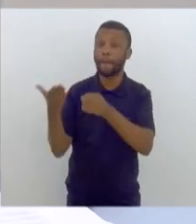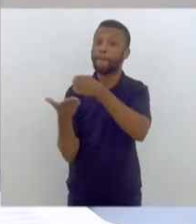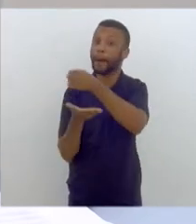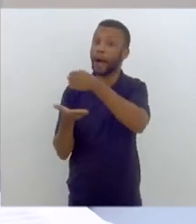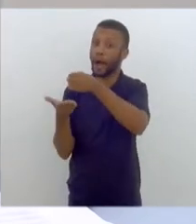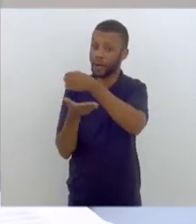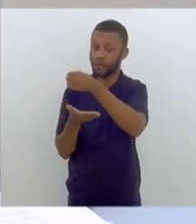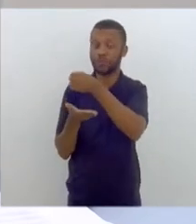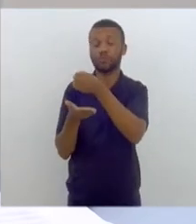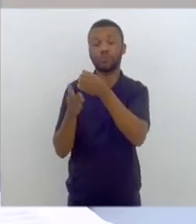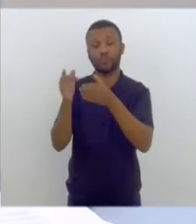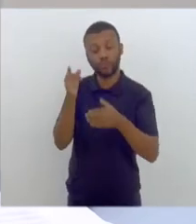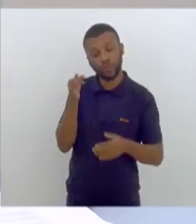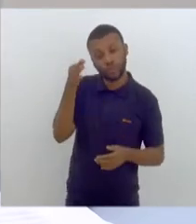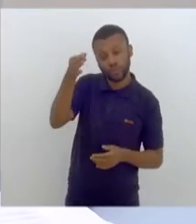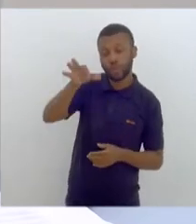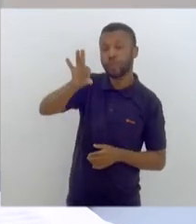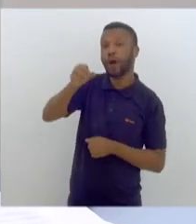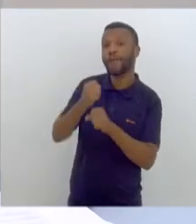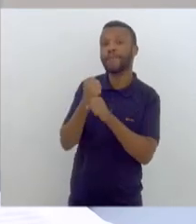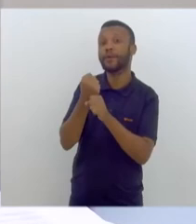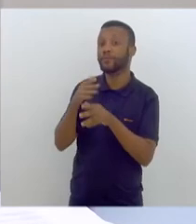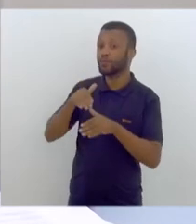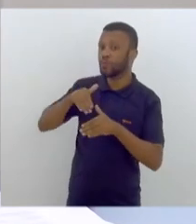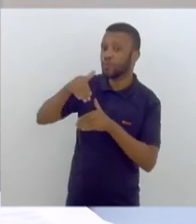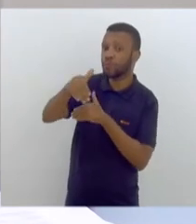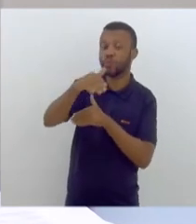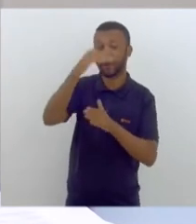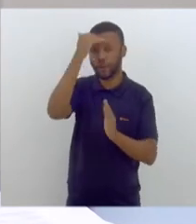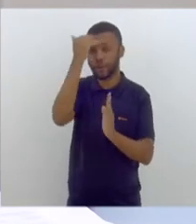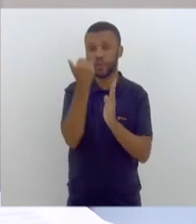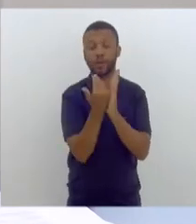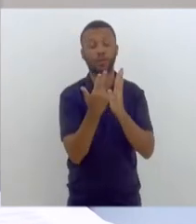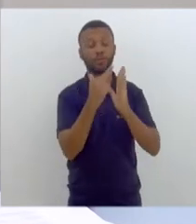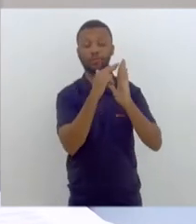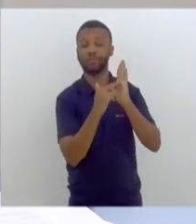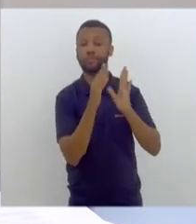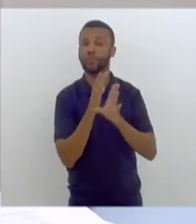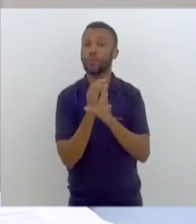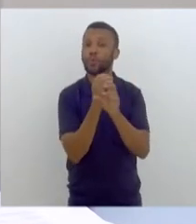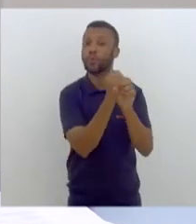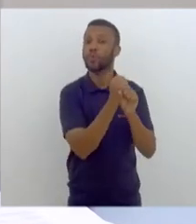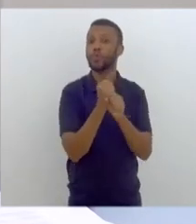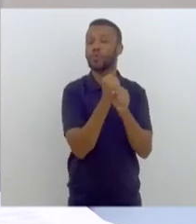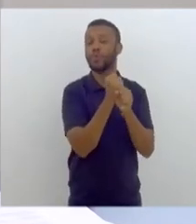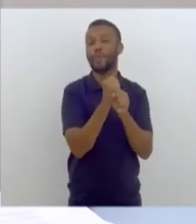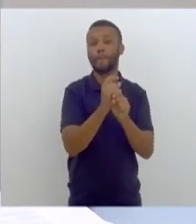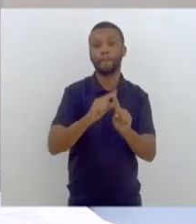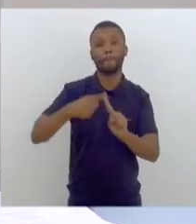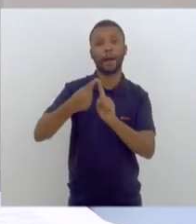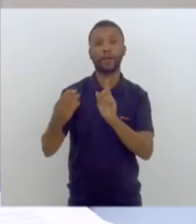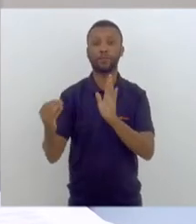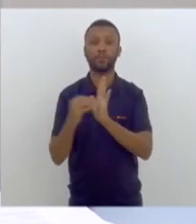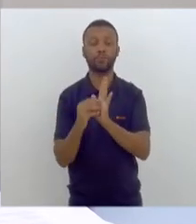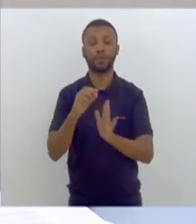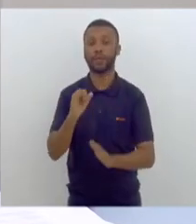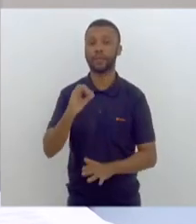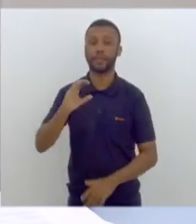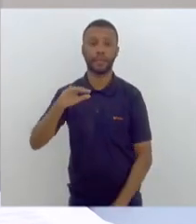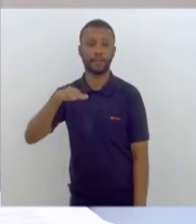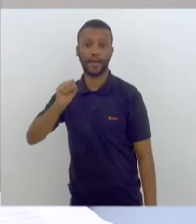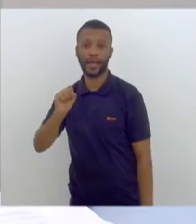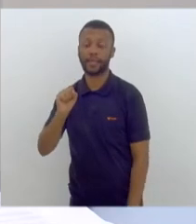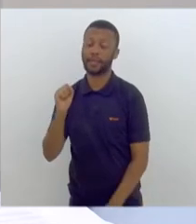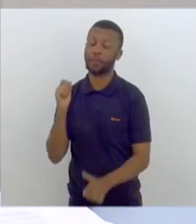dos nove anos partindo do comportamento da nossa receita incluso aí o ICMS aquele seu trabalho